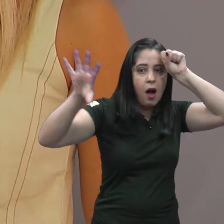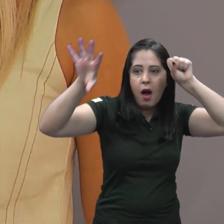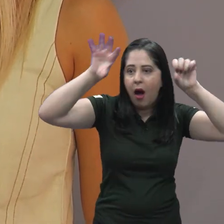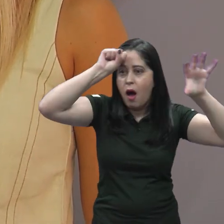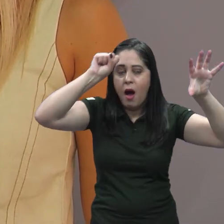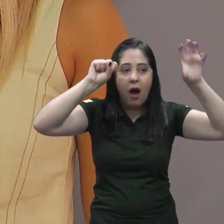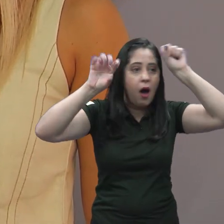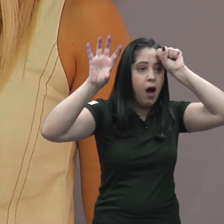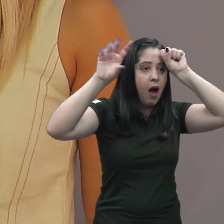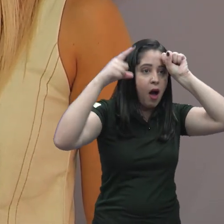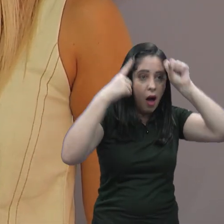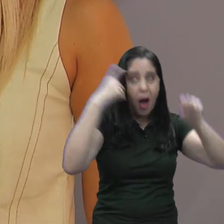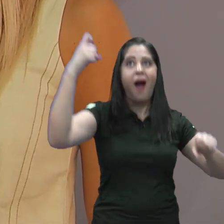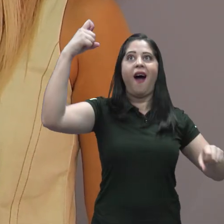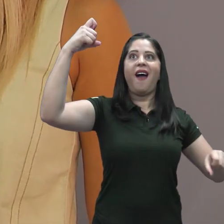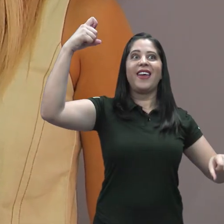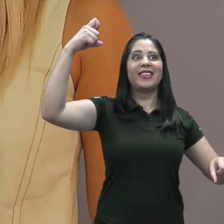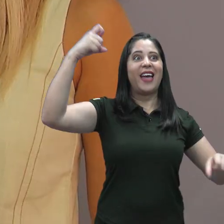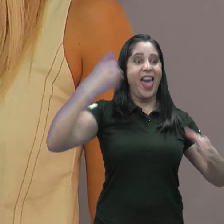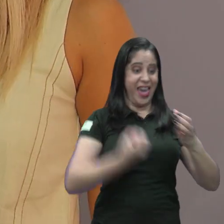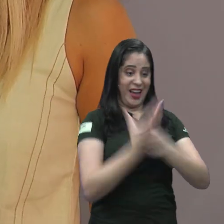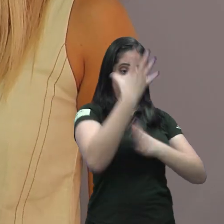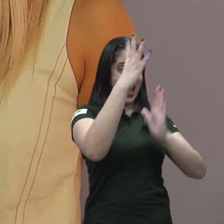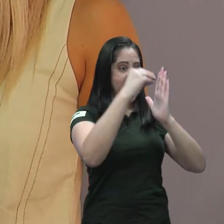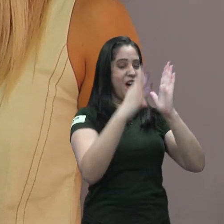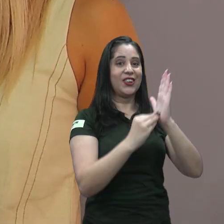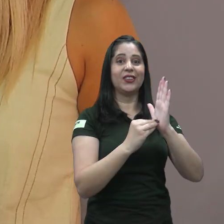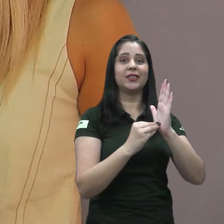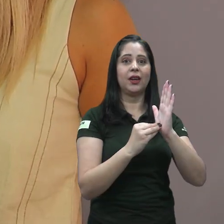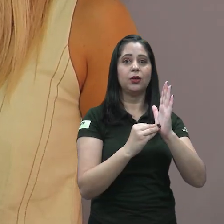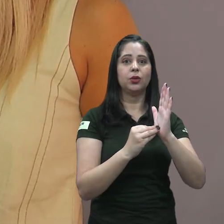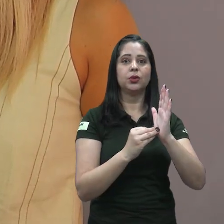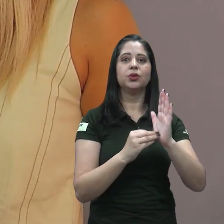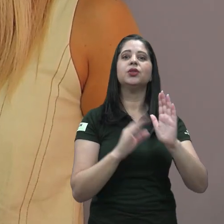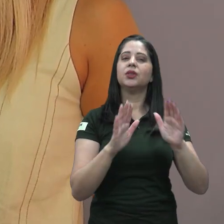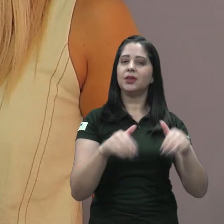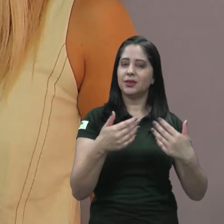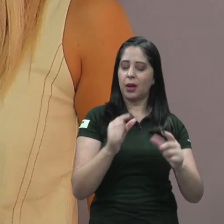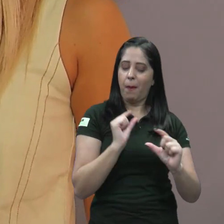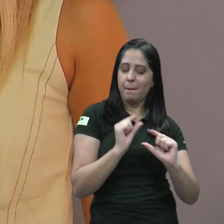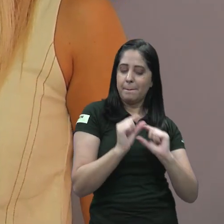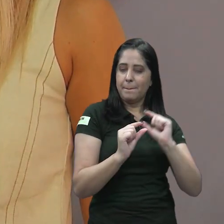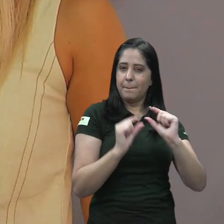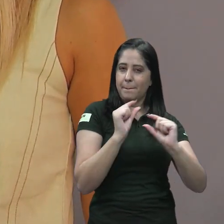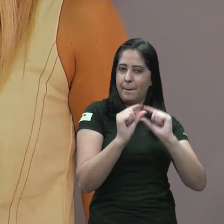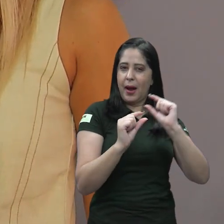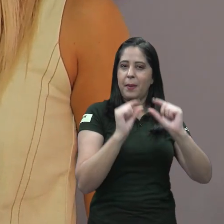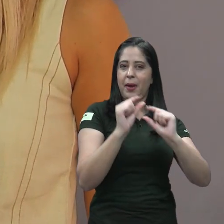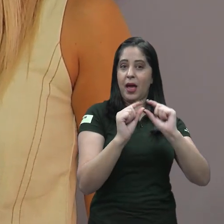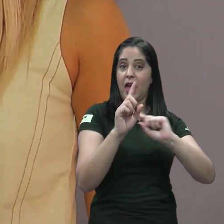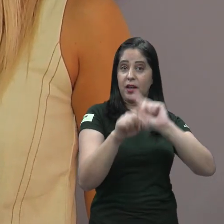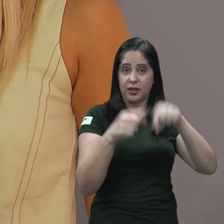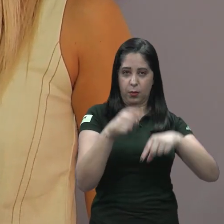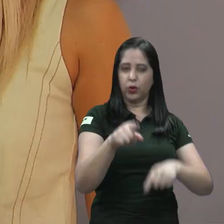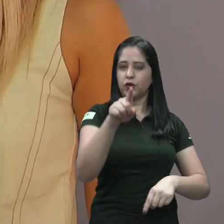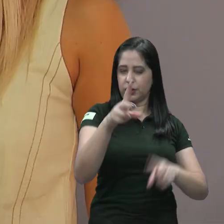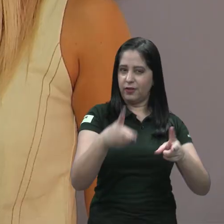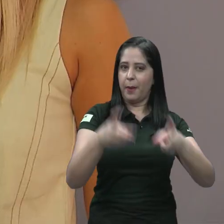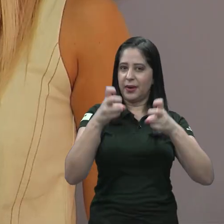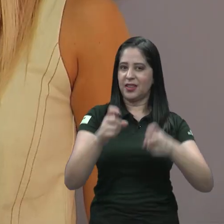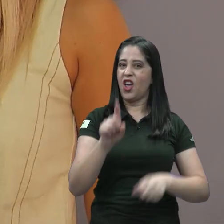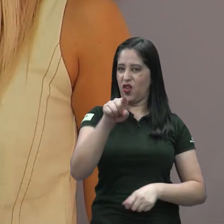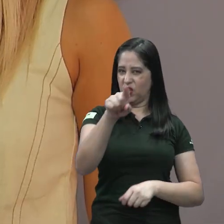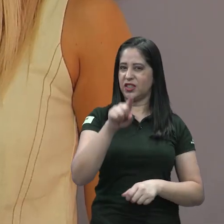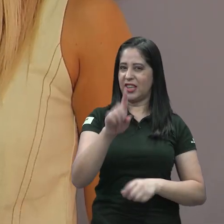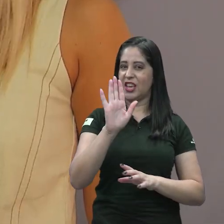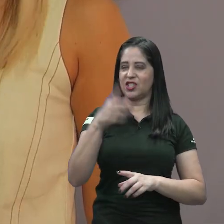você precisa dela, o seu conteúdo tá criativo. Então, você vai colocando esses pedacinhos de criatividade e depois você vai ver, você virou uma